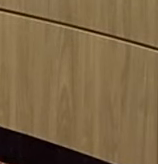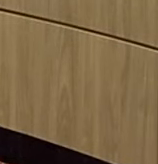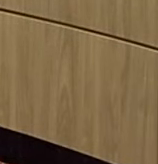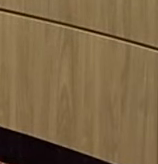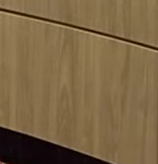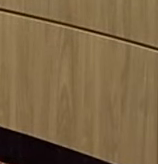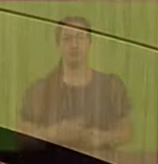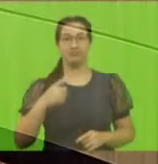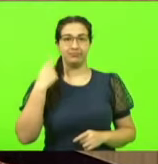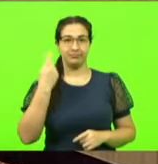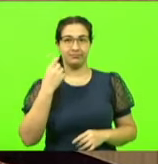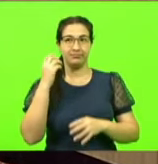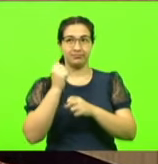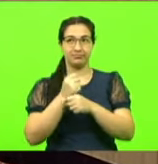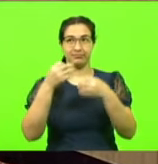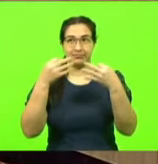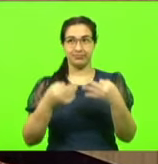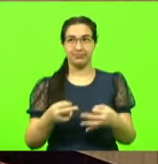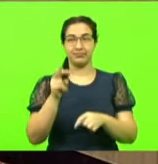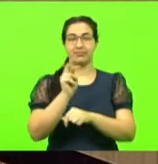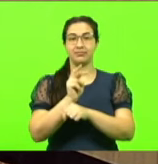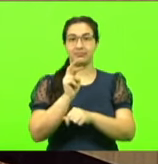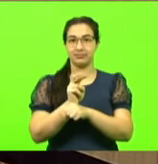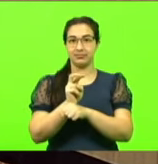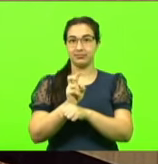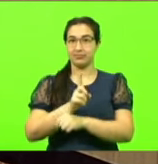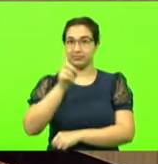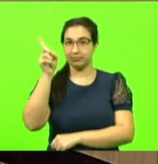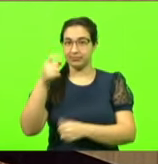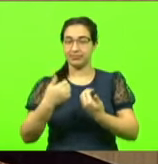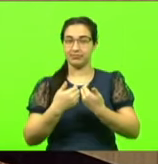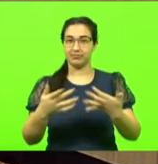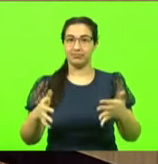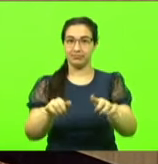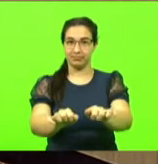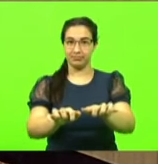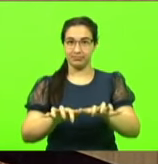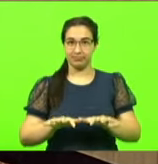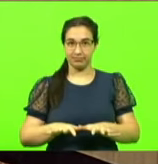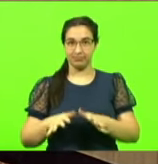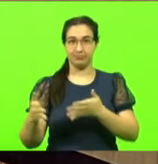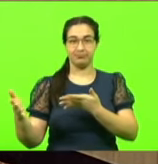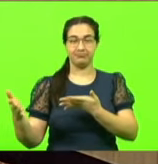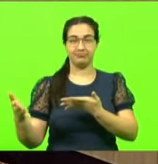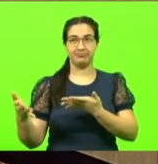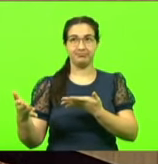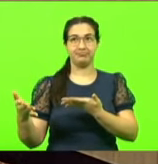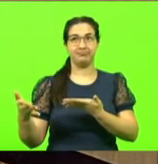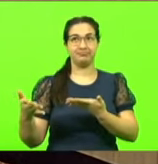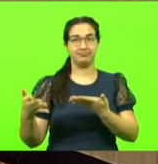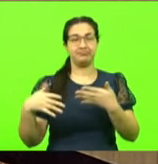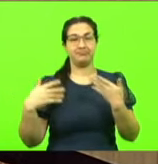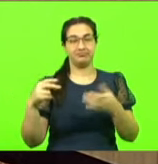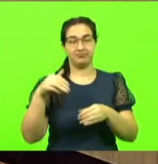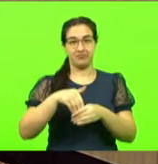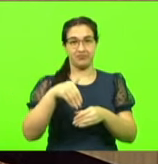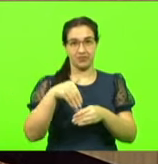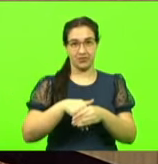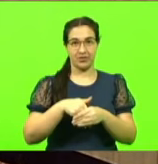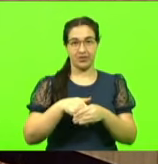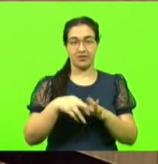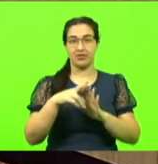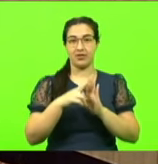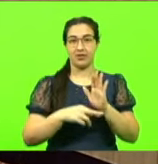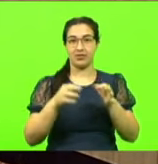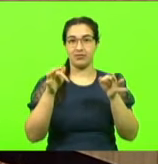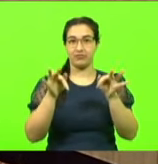Havendo quórum regimental e sob a proteção de Deus, declaro aberta a presente sessão extraordinária. Em votação, redação final do